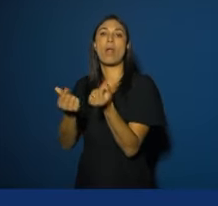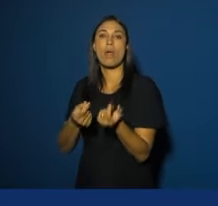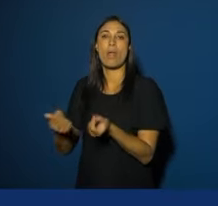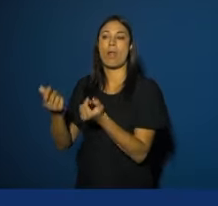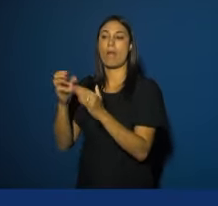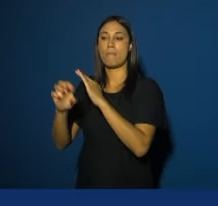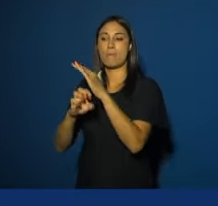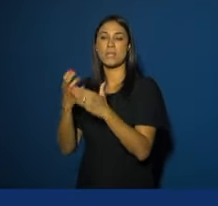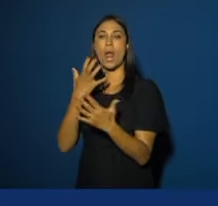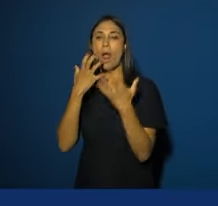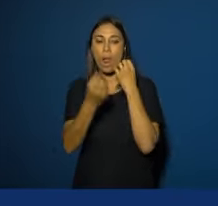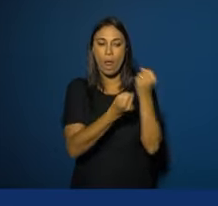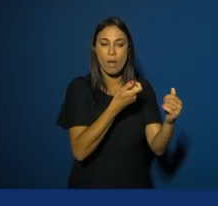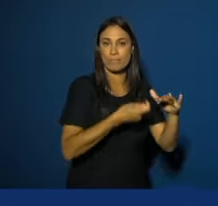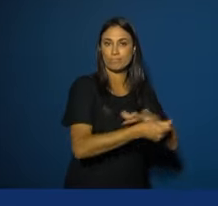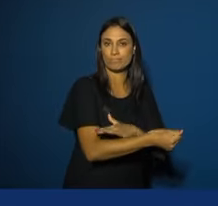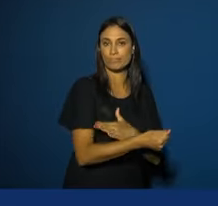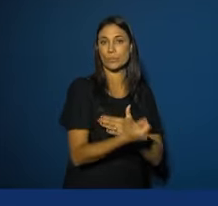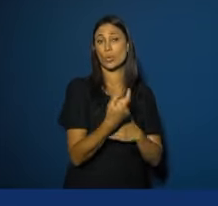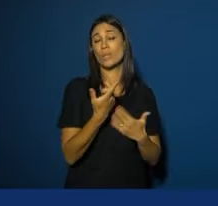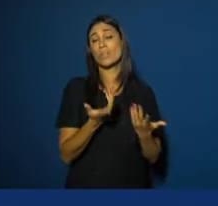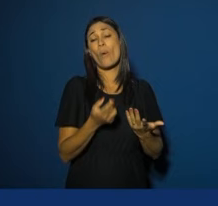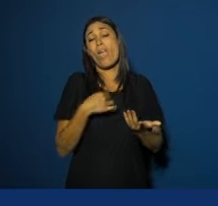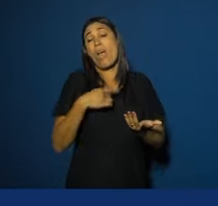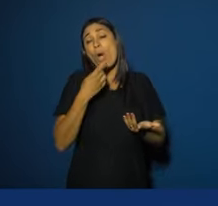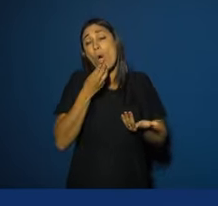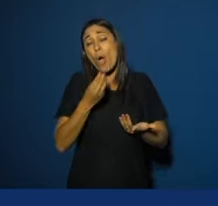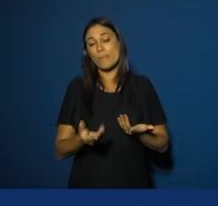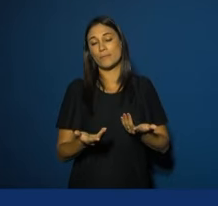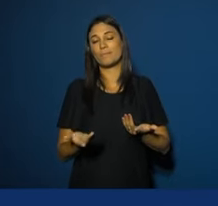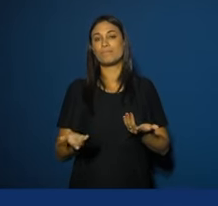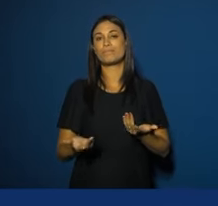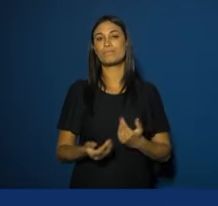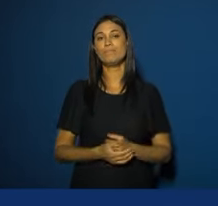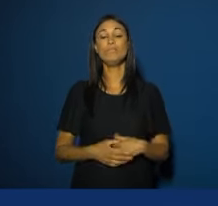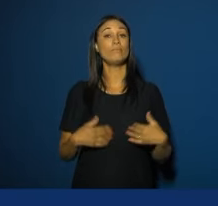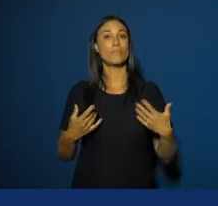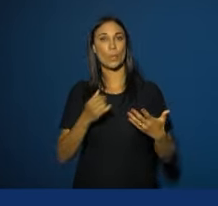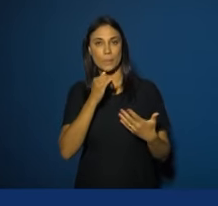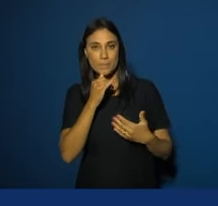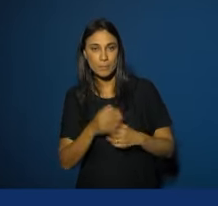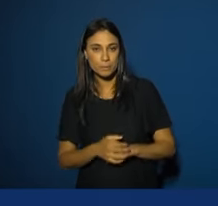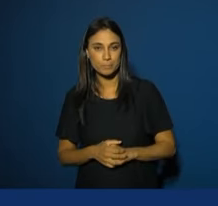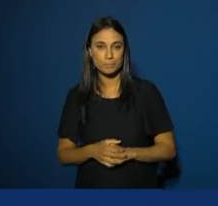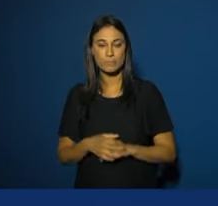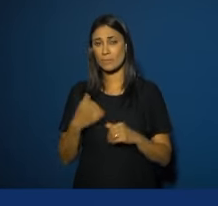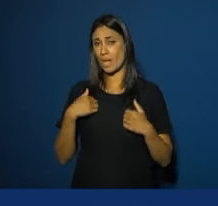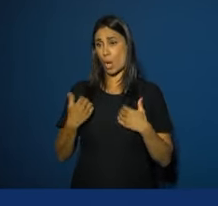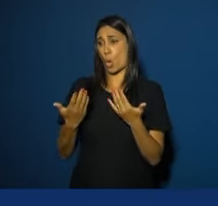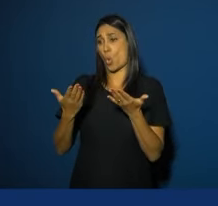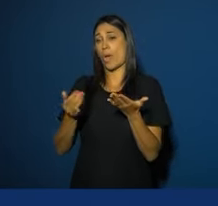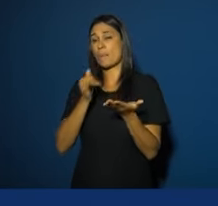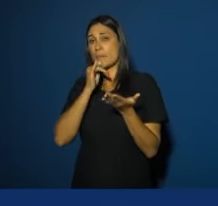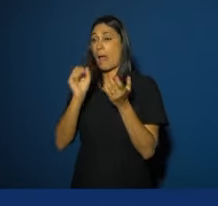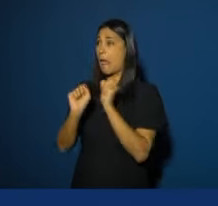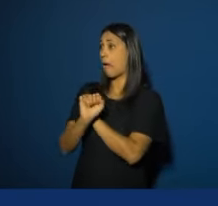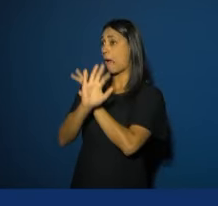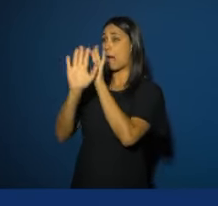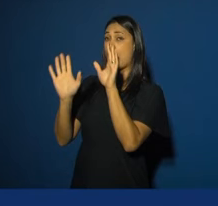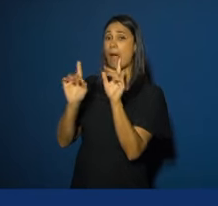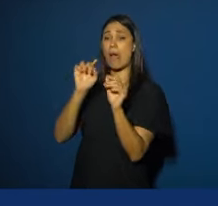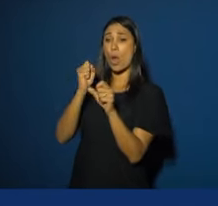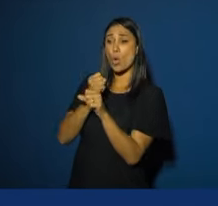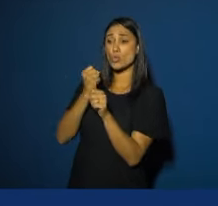à empresa atrair novos investidores no mercado é óbvio então isso assim ao colocar com essa clareza